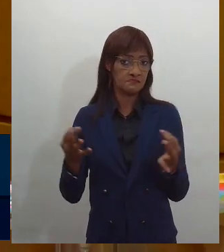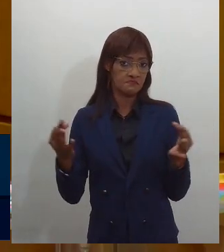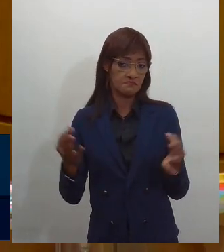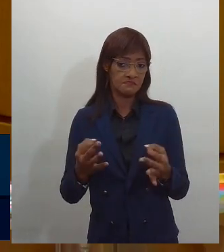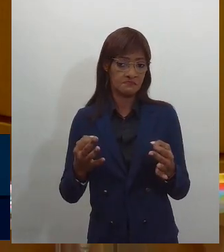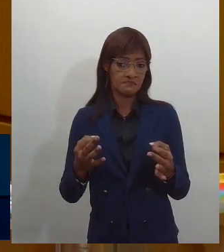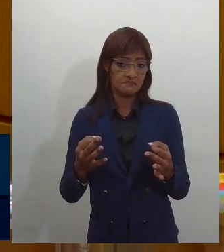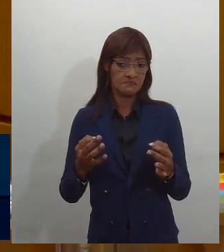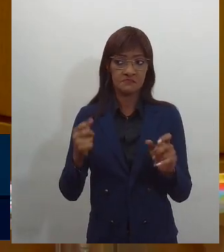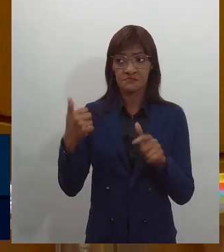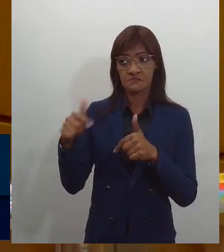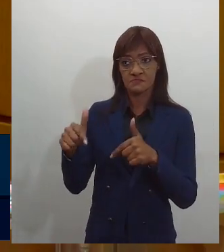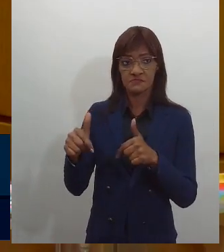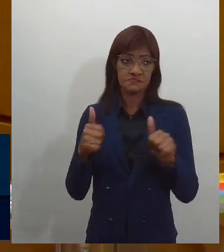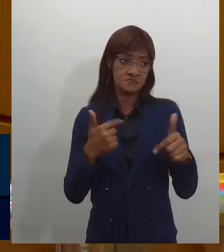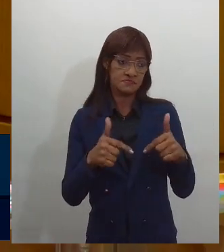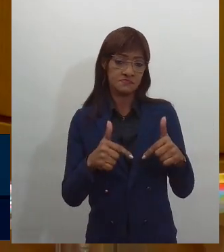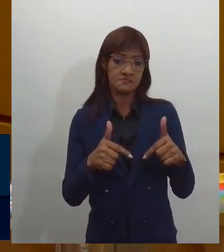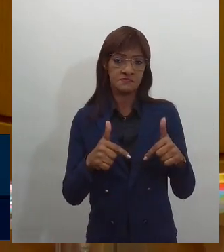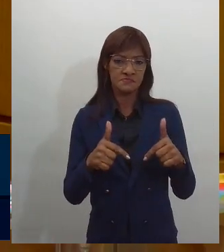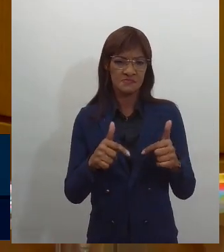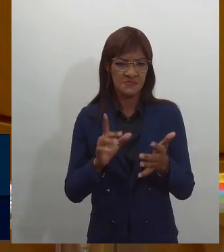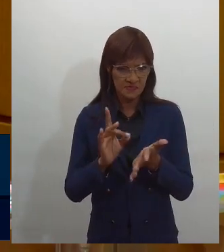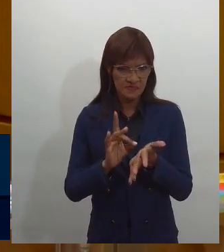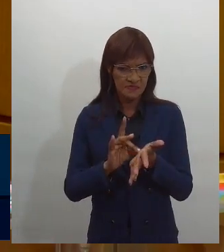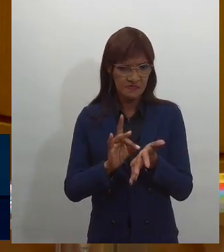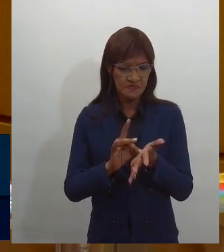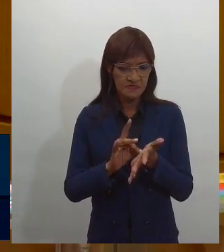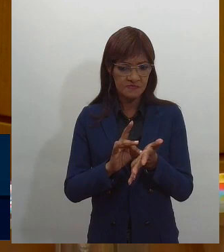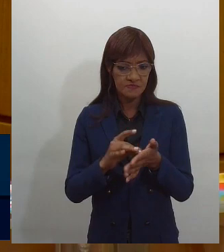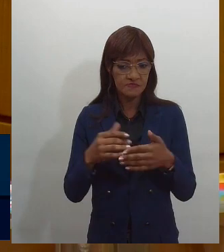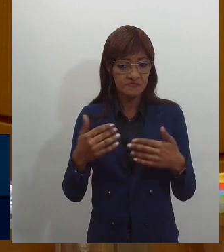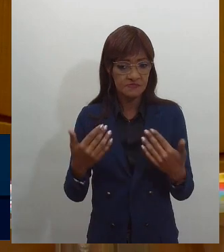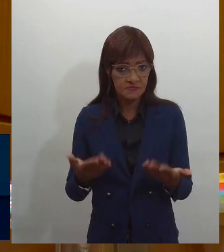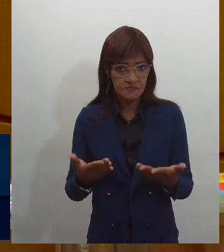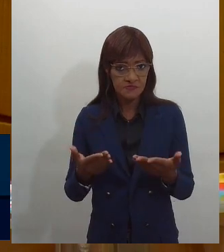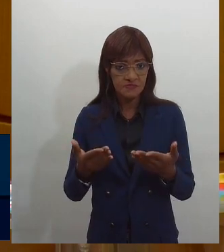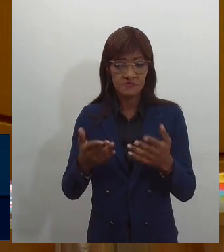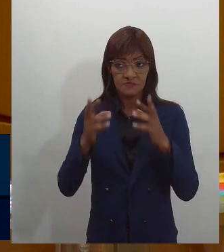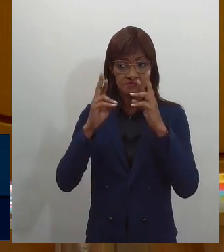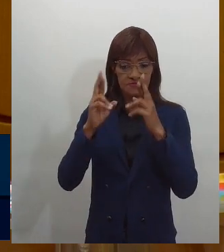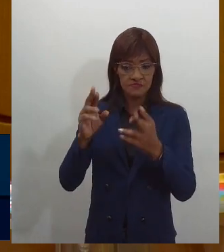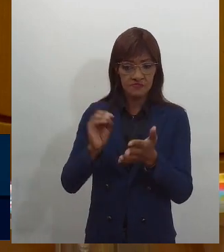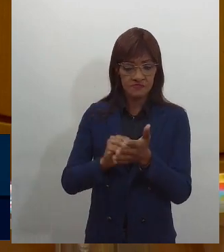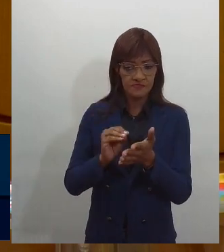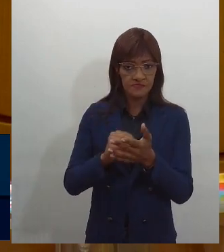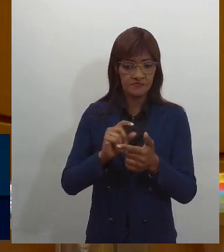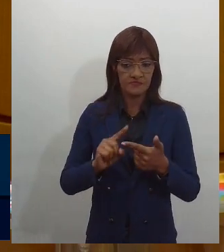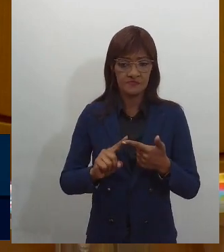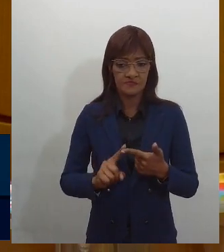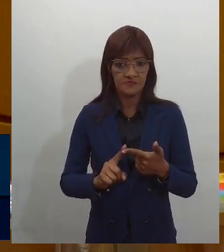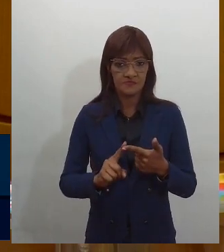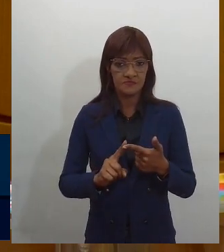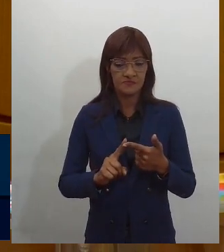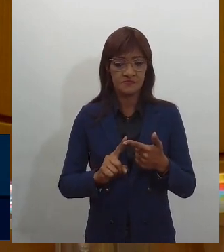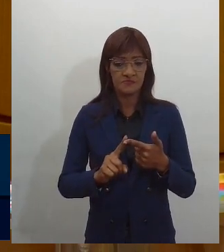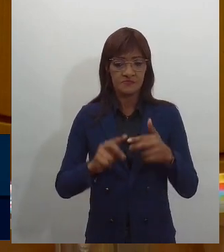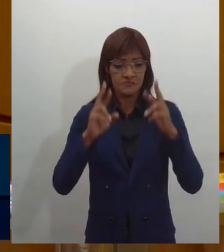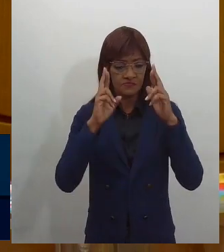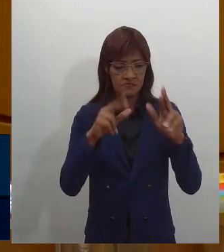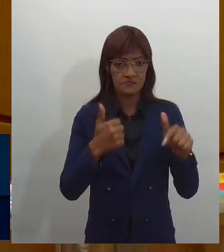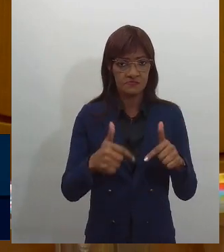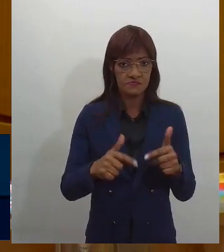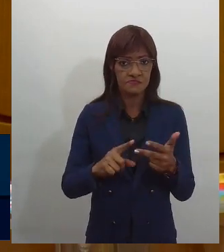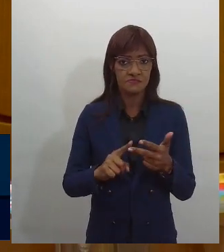tá que tá aquilo, mas na verdade tá que tá desrespeitando os direitos da classe trabalhadora, desrespeitando as pessoas com deficiência. Isso